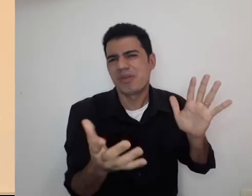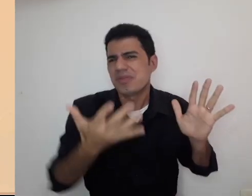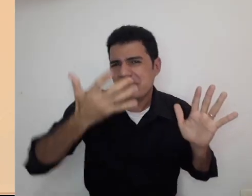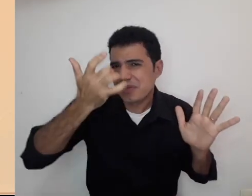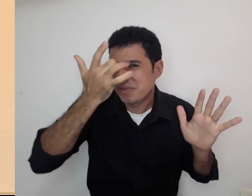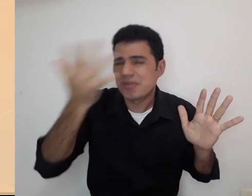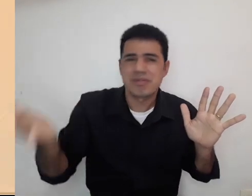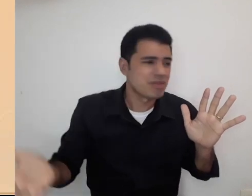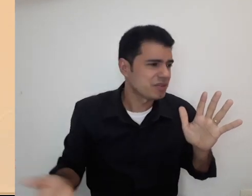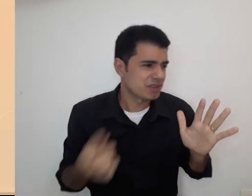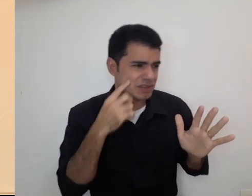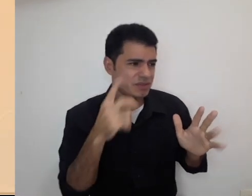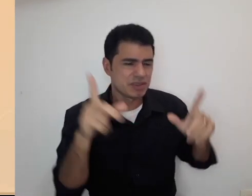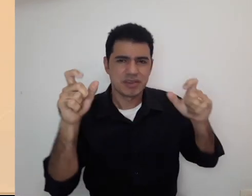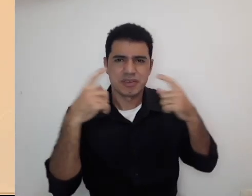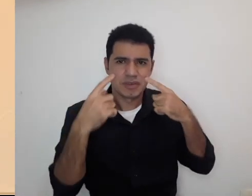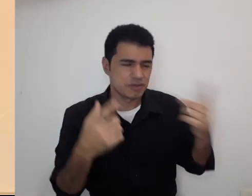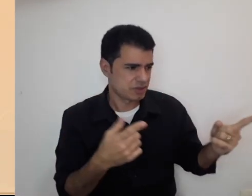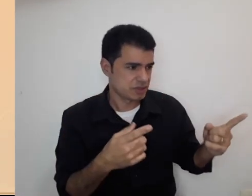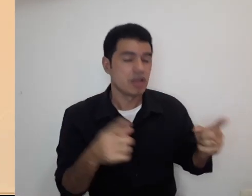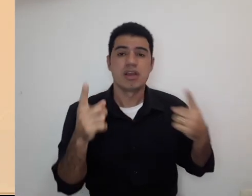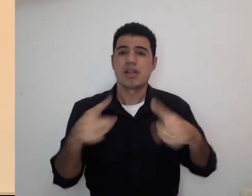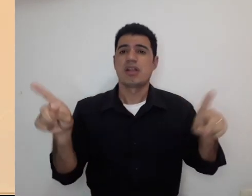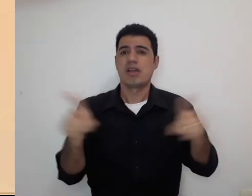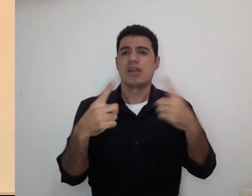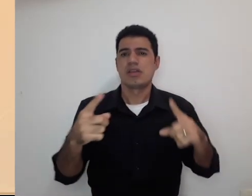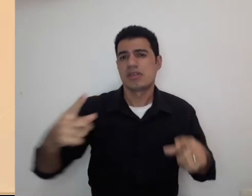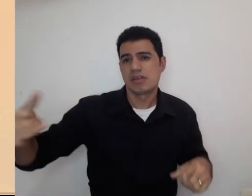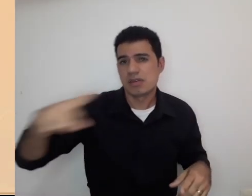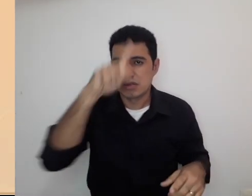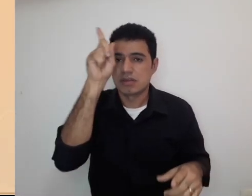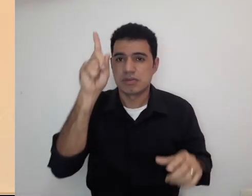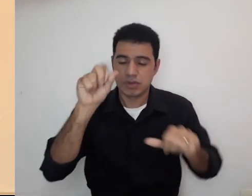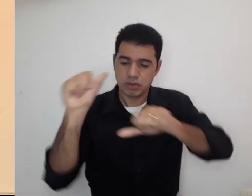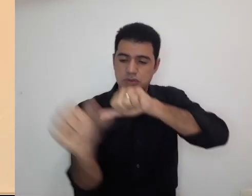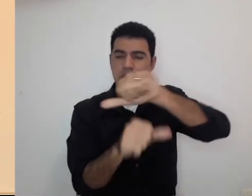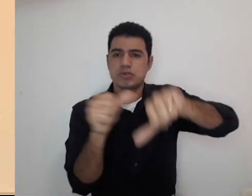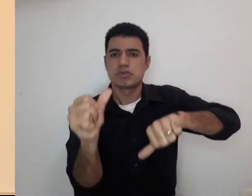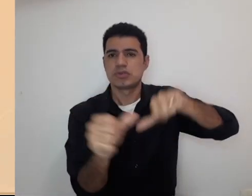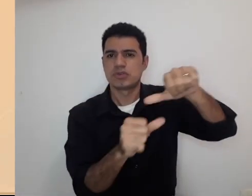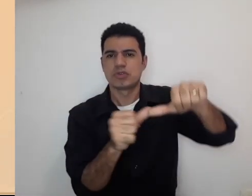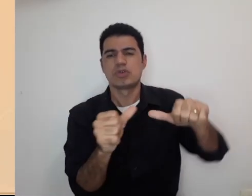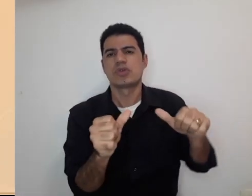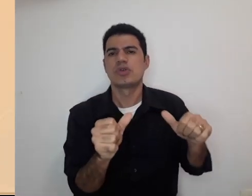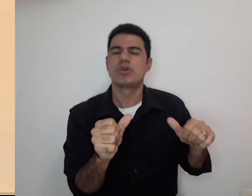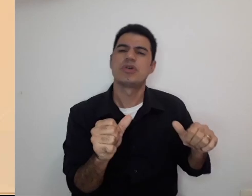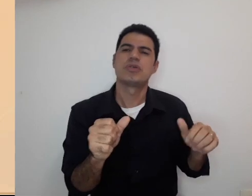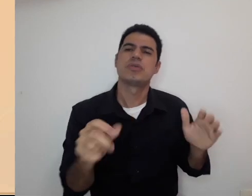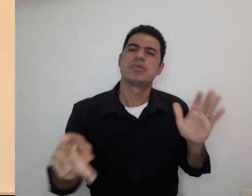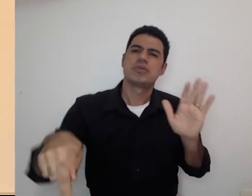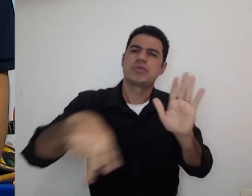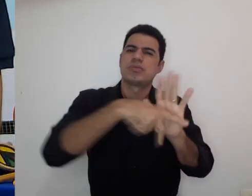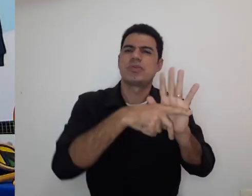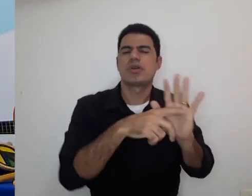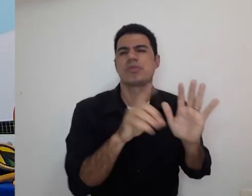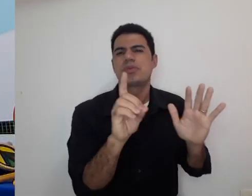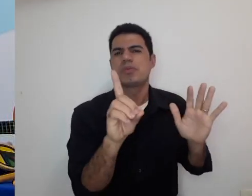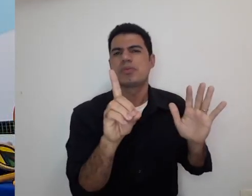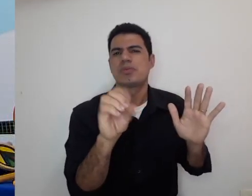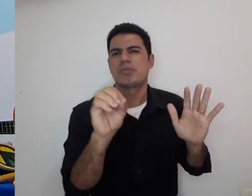né, para a gente ver. Esse foi o músico que mudou a nota ut para a nota dó, né,